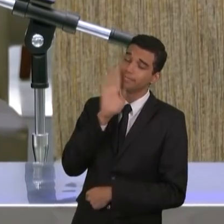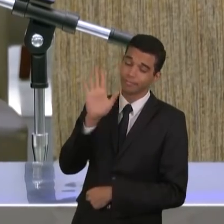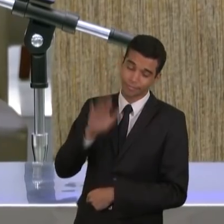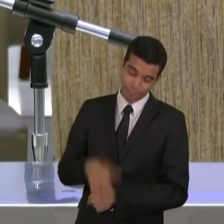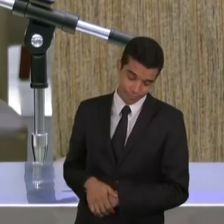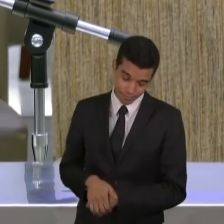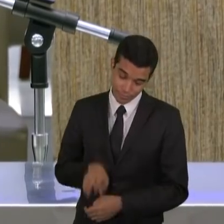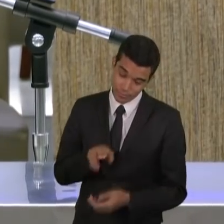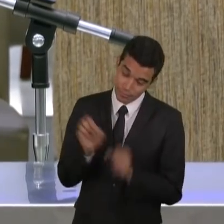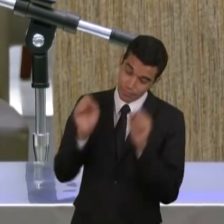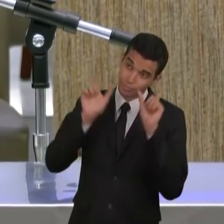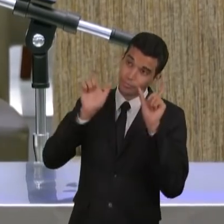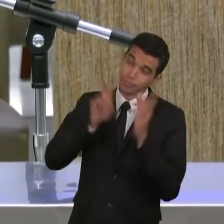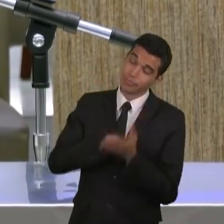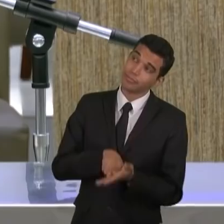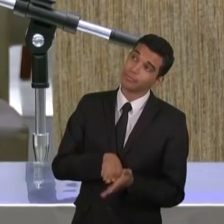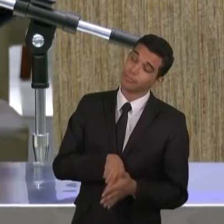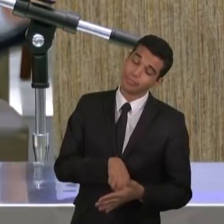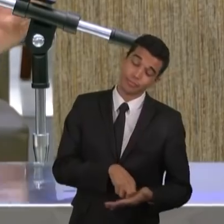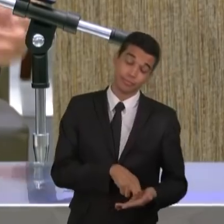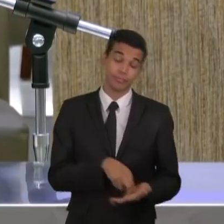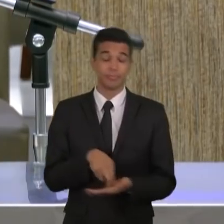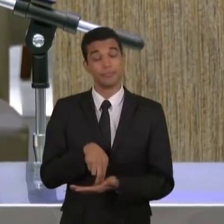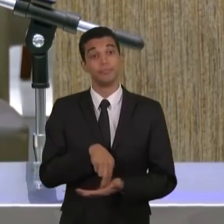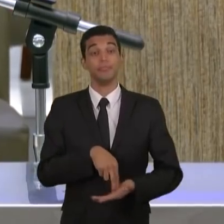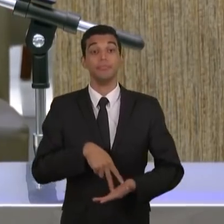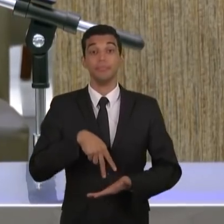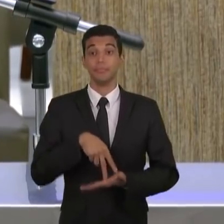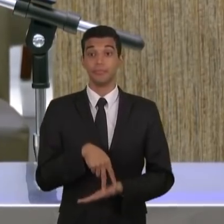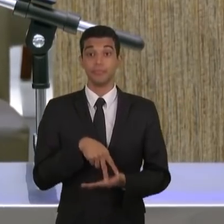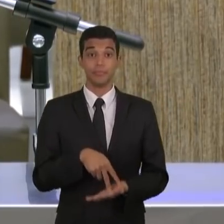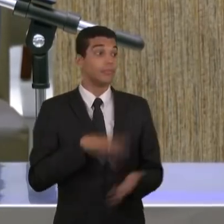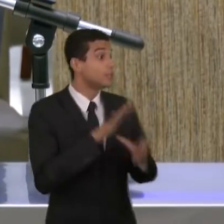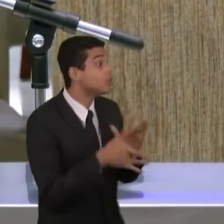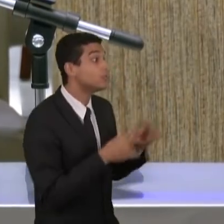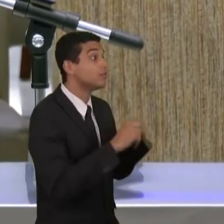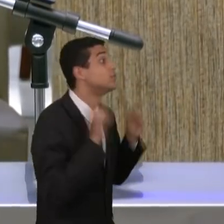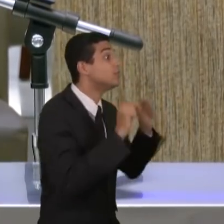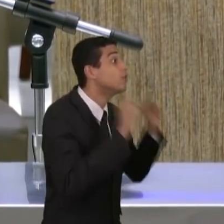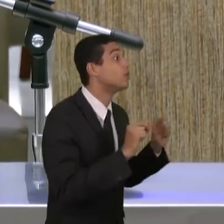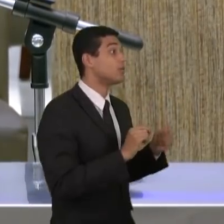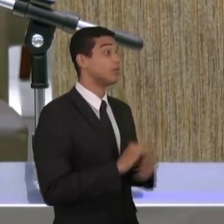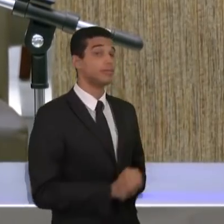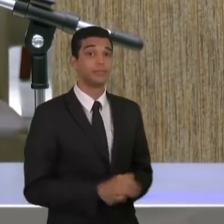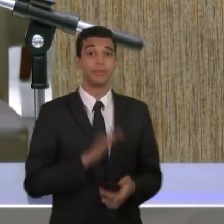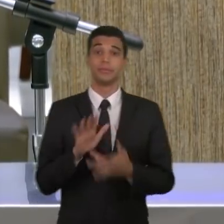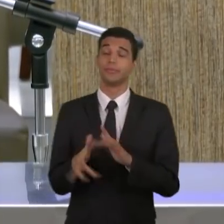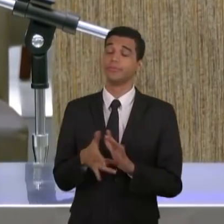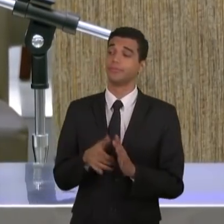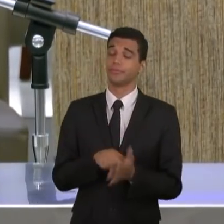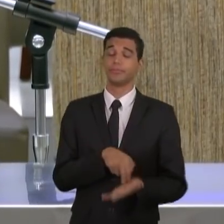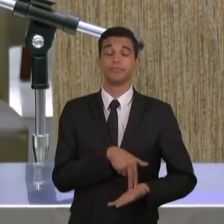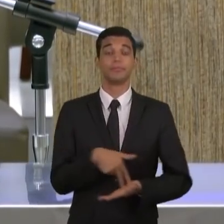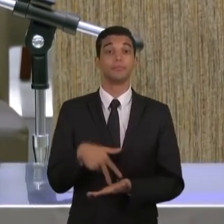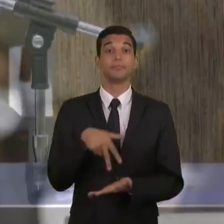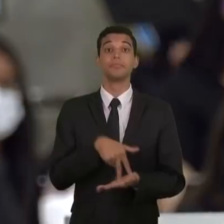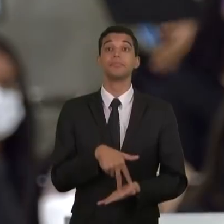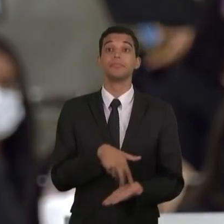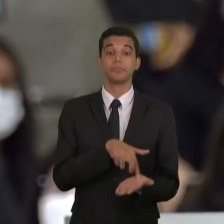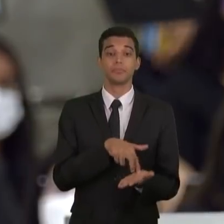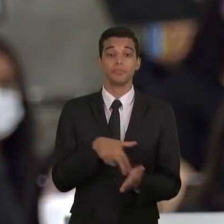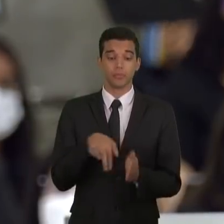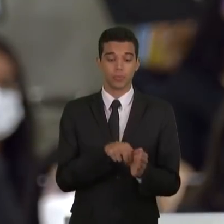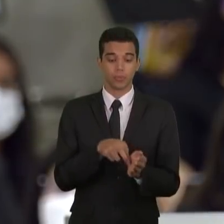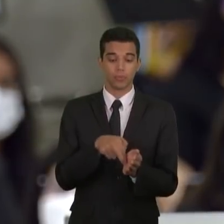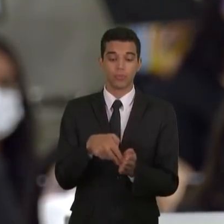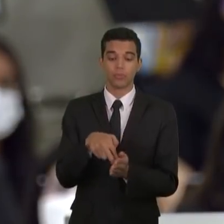credencial dele aí ele olha se diz ó e aí vai fazer o que Jesus se levanta não olha para ele olha para o vento olha